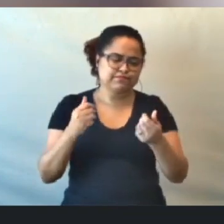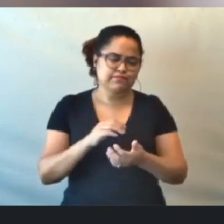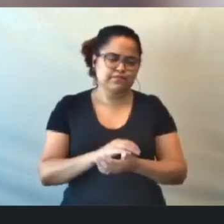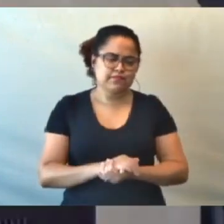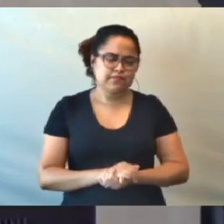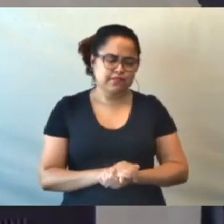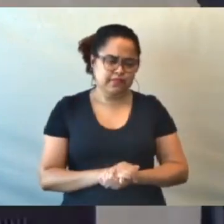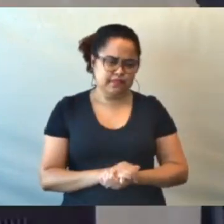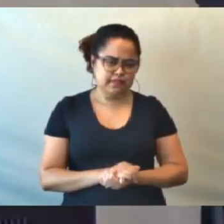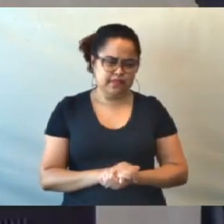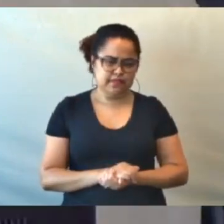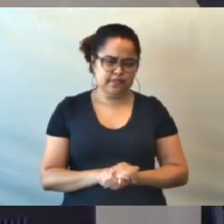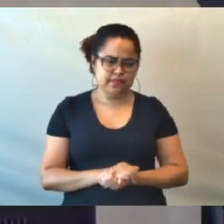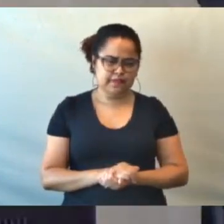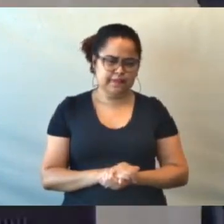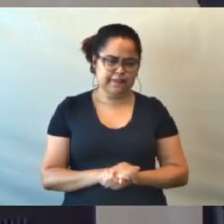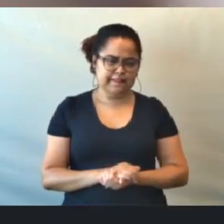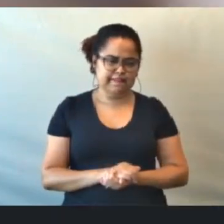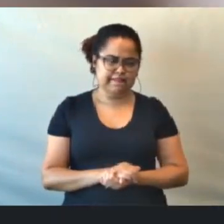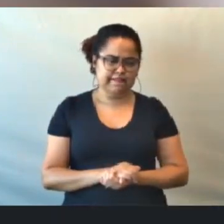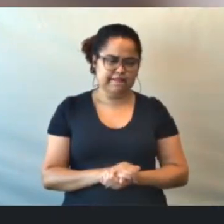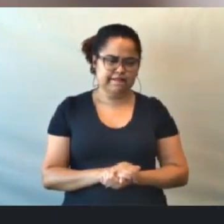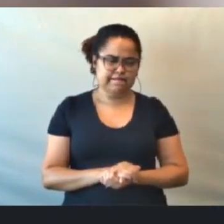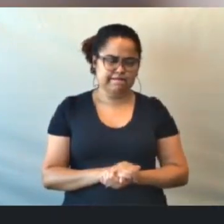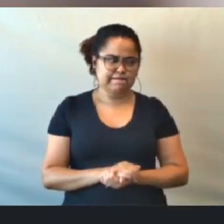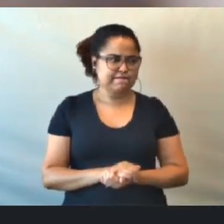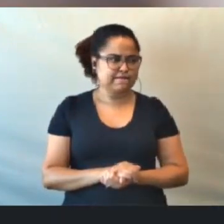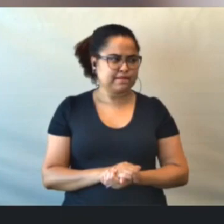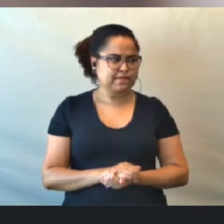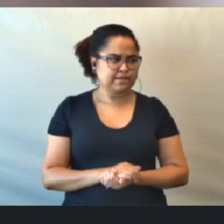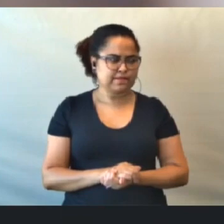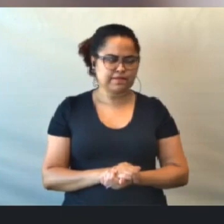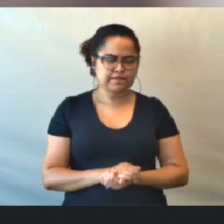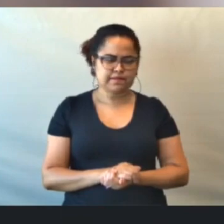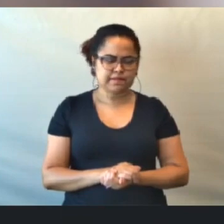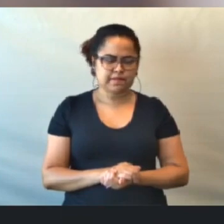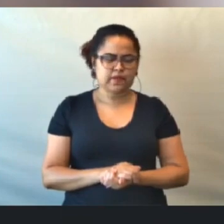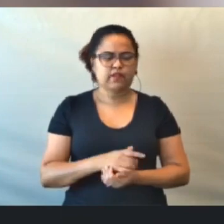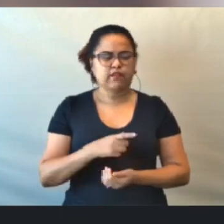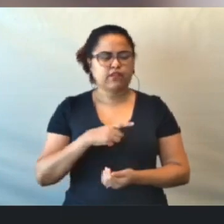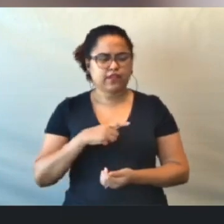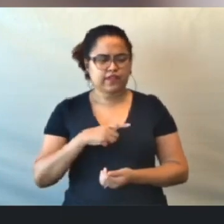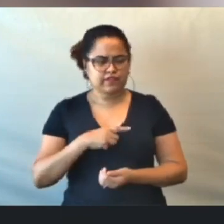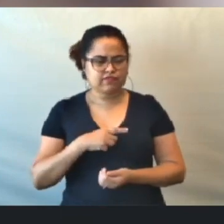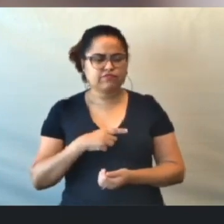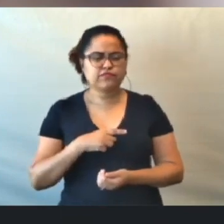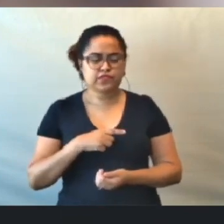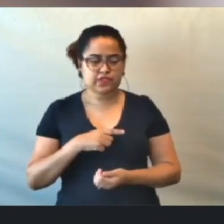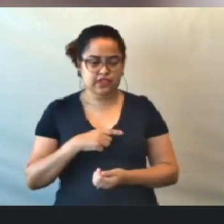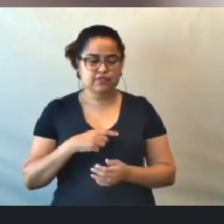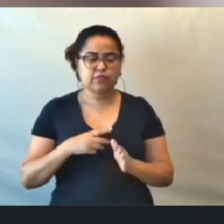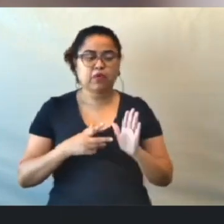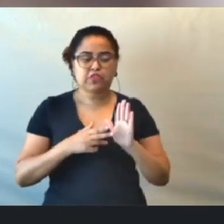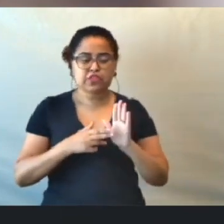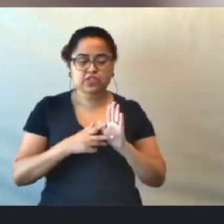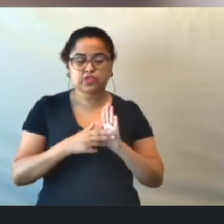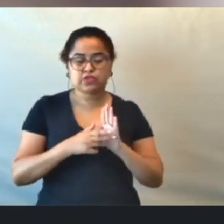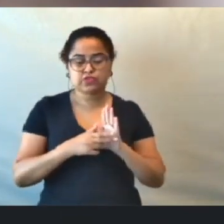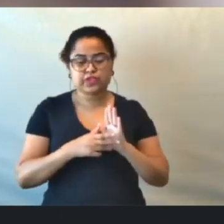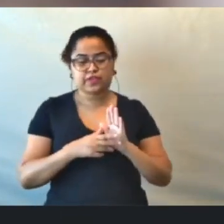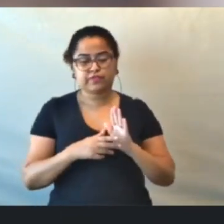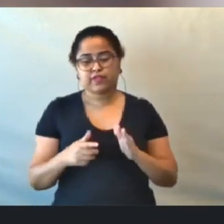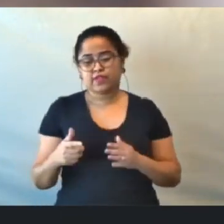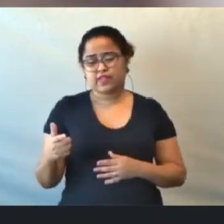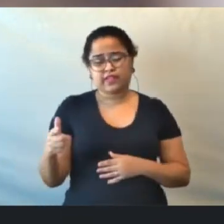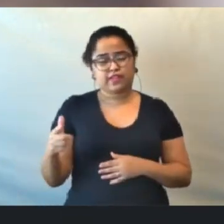Perfeito, professor. Tenho que ter um cirurgião altamente qualificado para fazer essa cirurgia e não tenho nenhuma garantia que o paciente